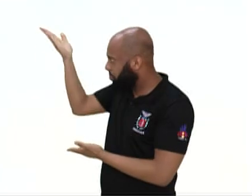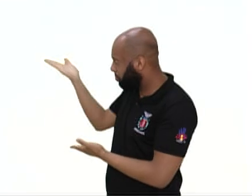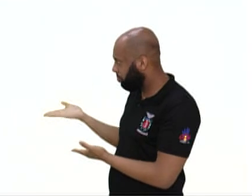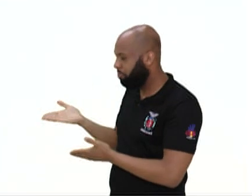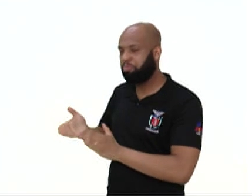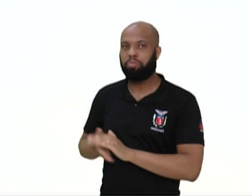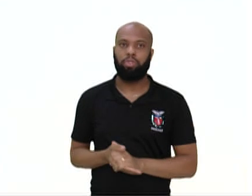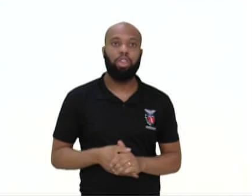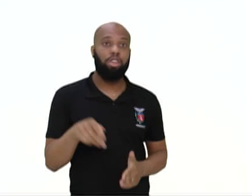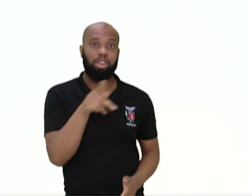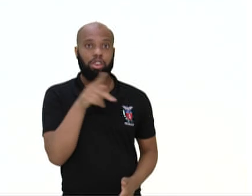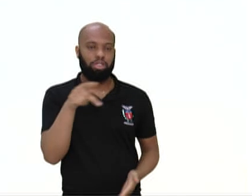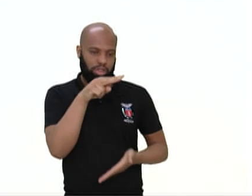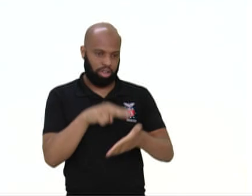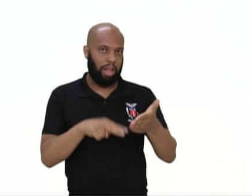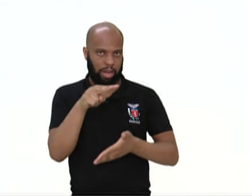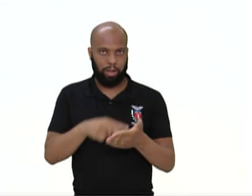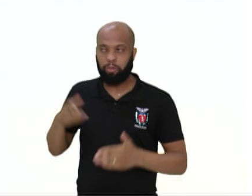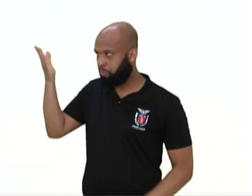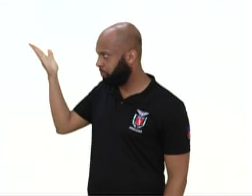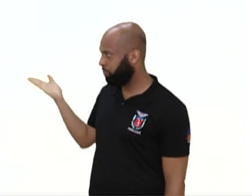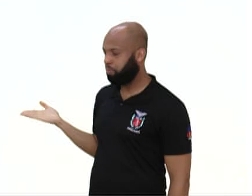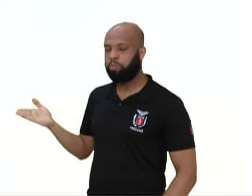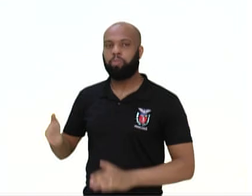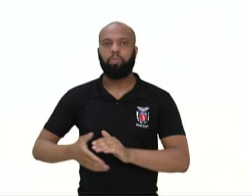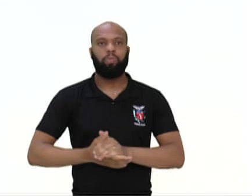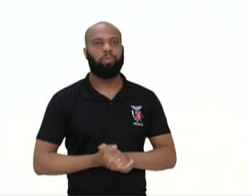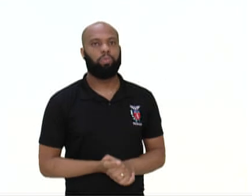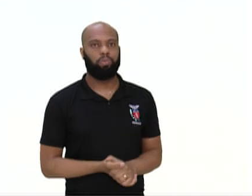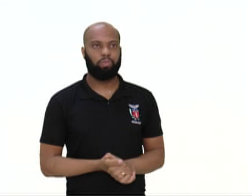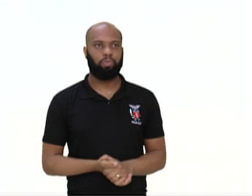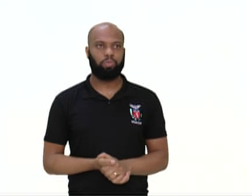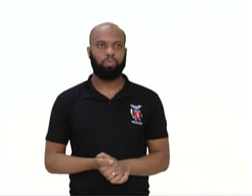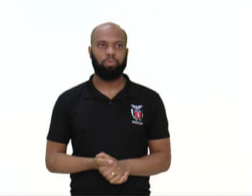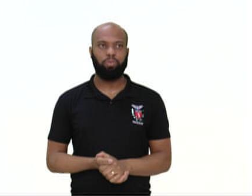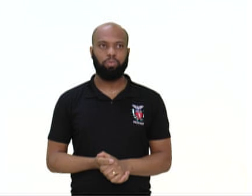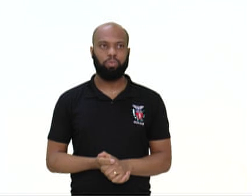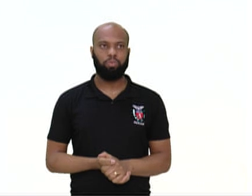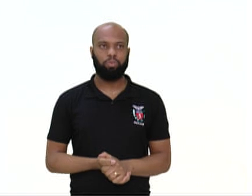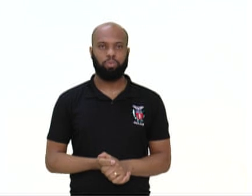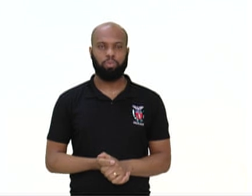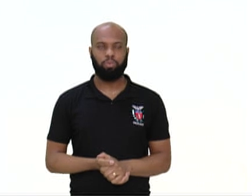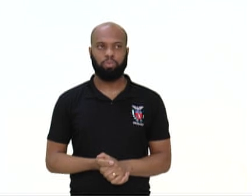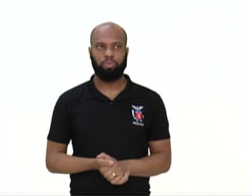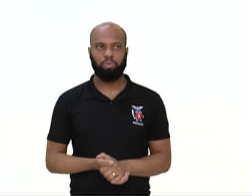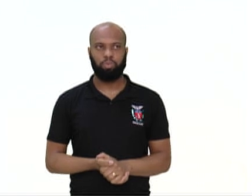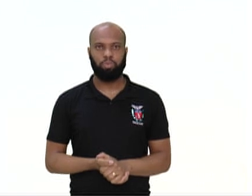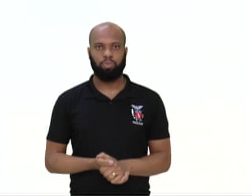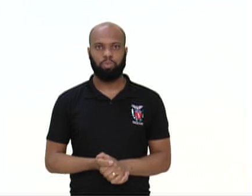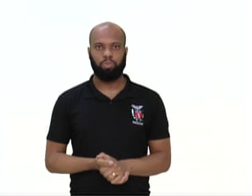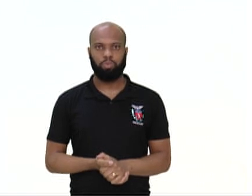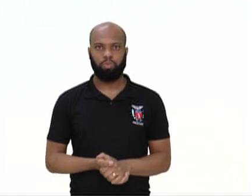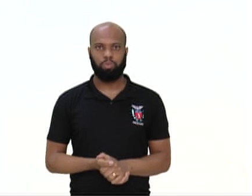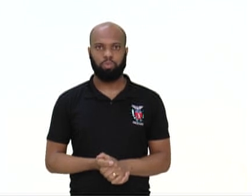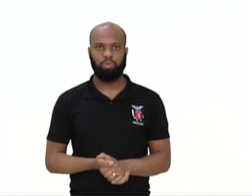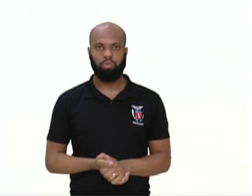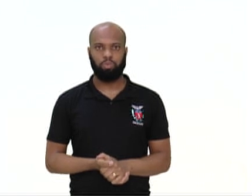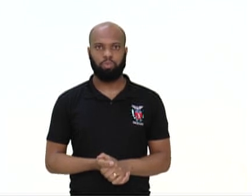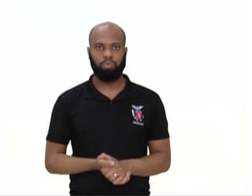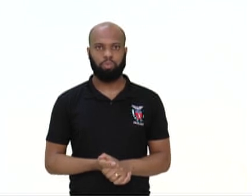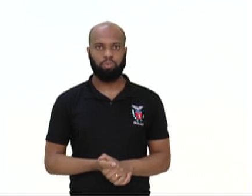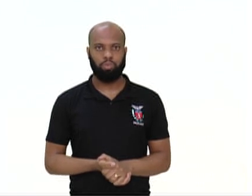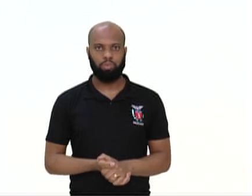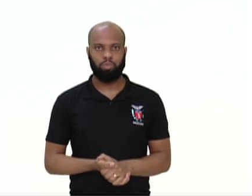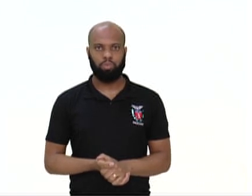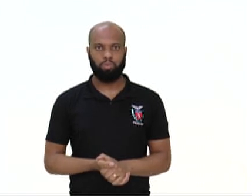Já quando nos casamos, los ancianos estaban en 50. Un lago era um oceano, la muerte era